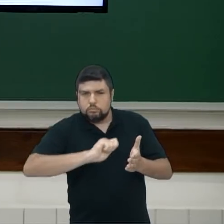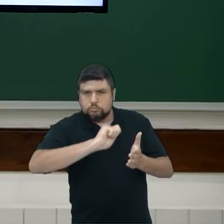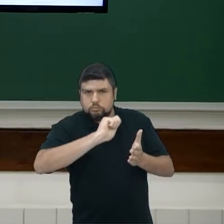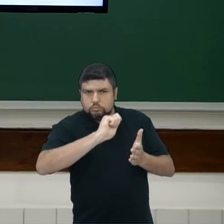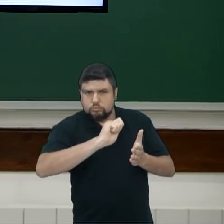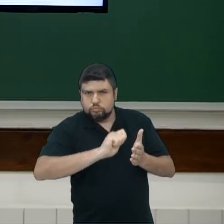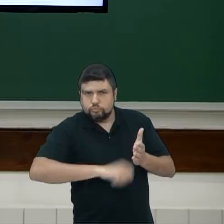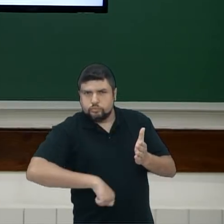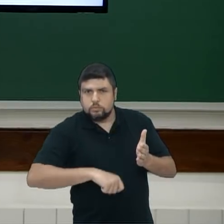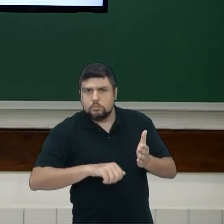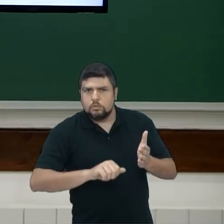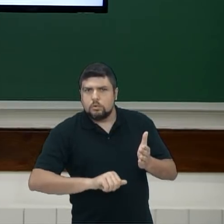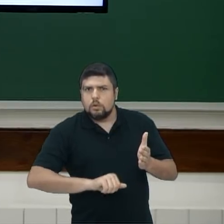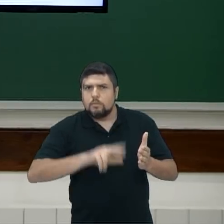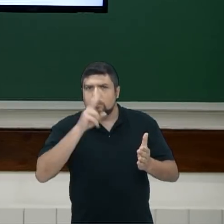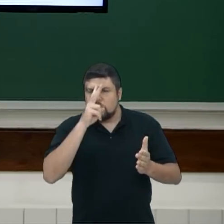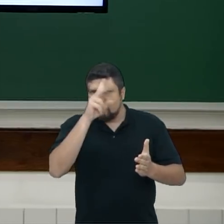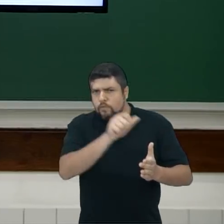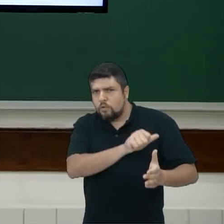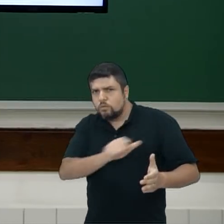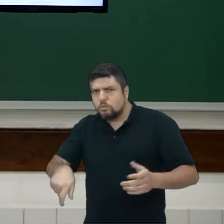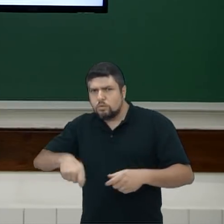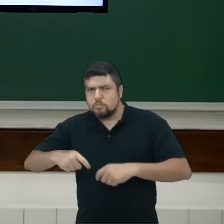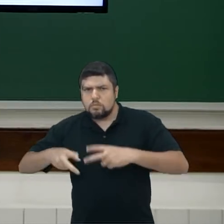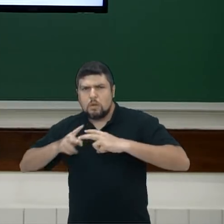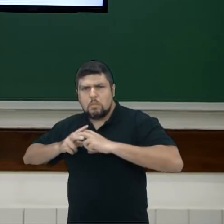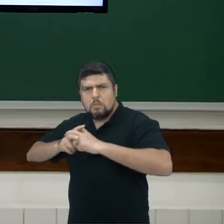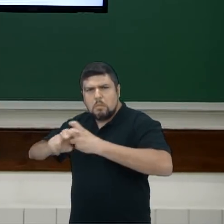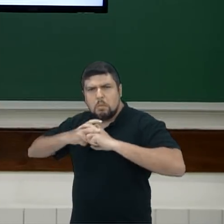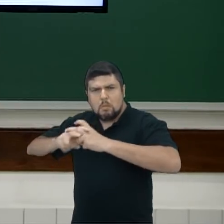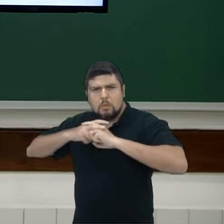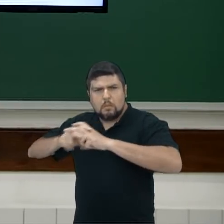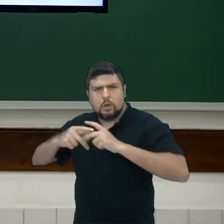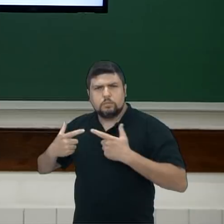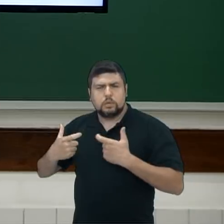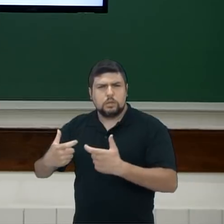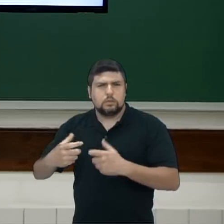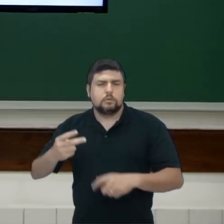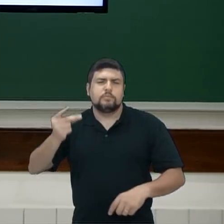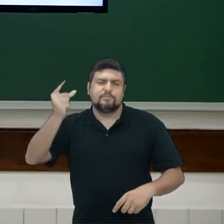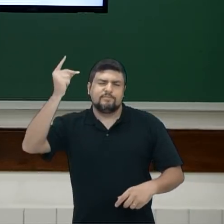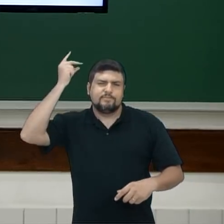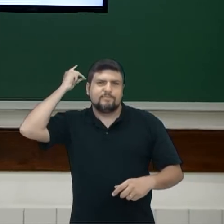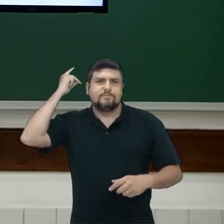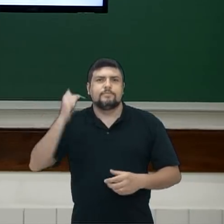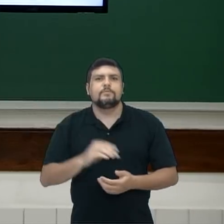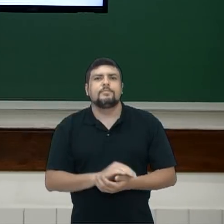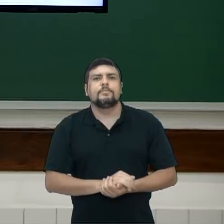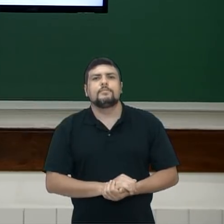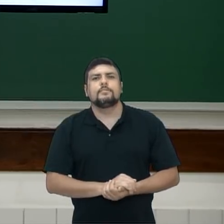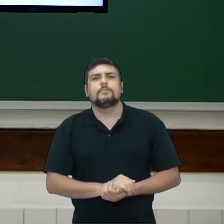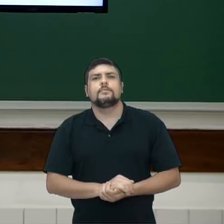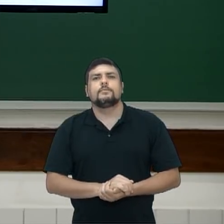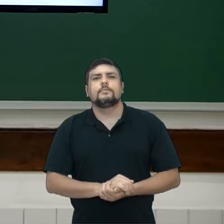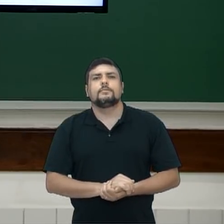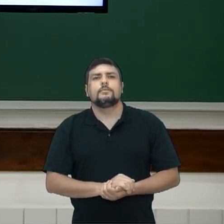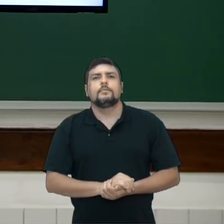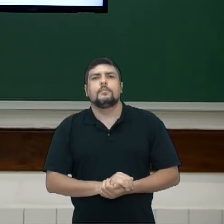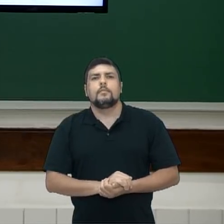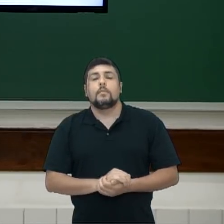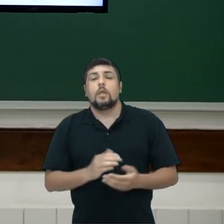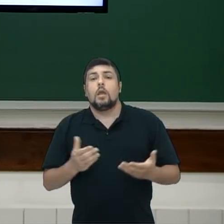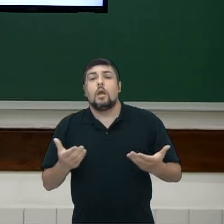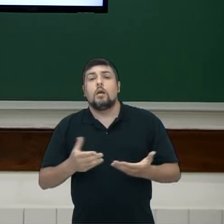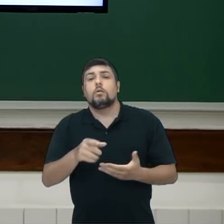que uma luta e coisas assim, que uma guerra, certo? Então, esse é um provérbio bem antigo, ok? Então, vamos lá. Bom, o que eu quero que